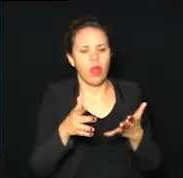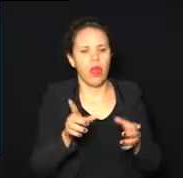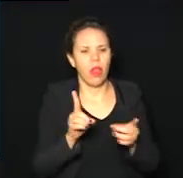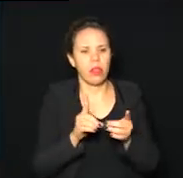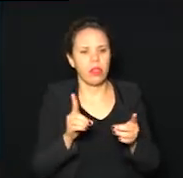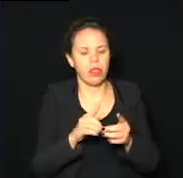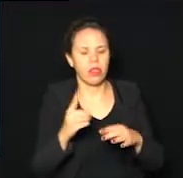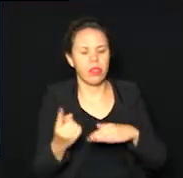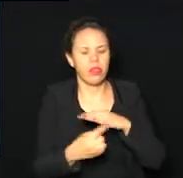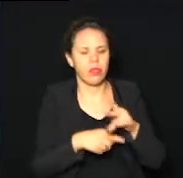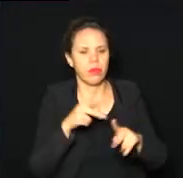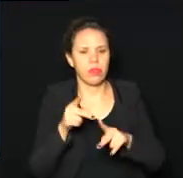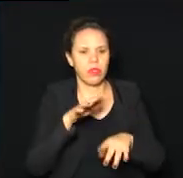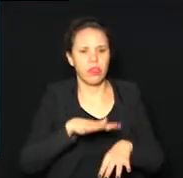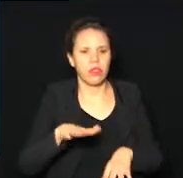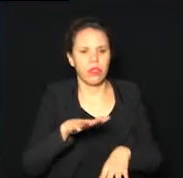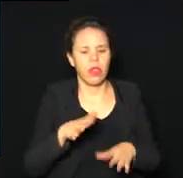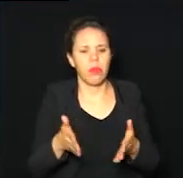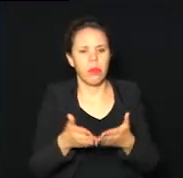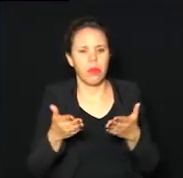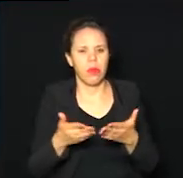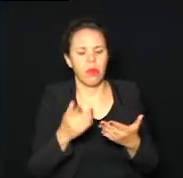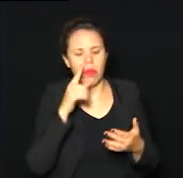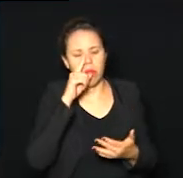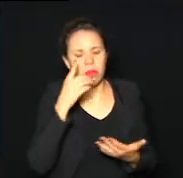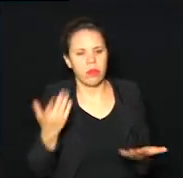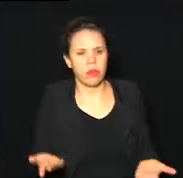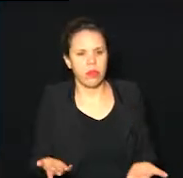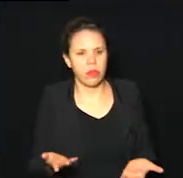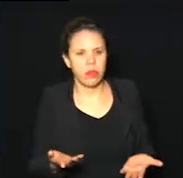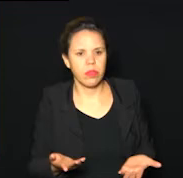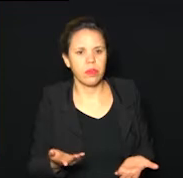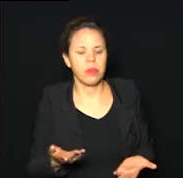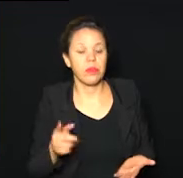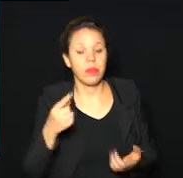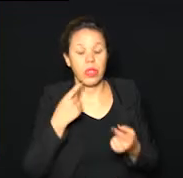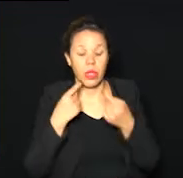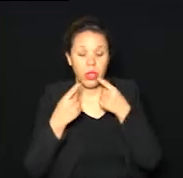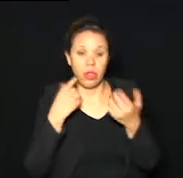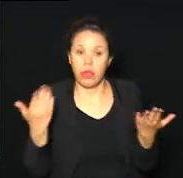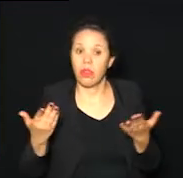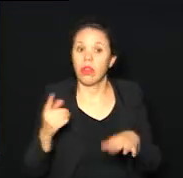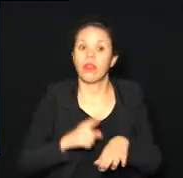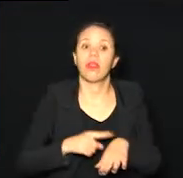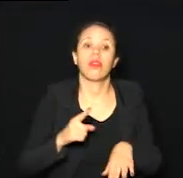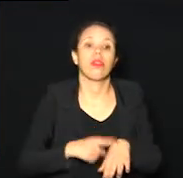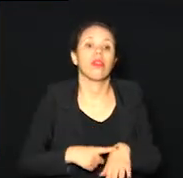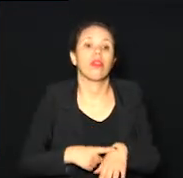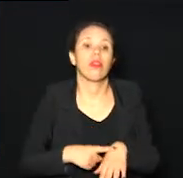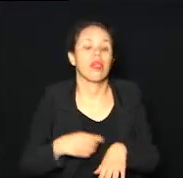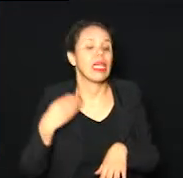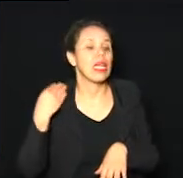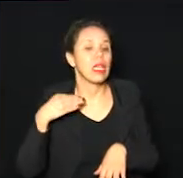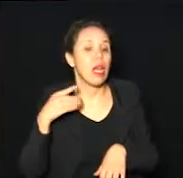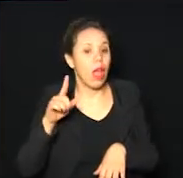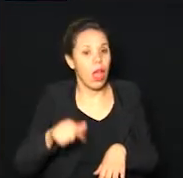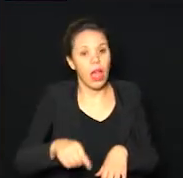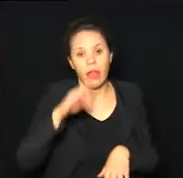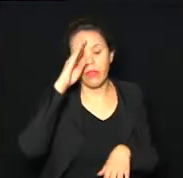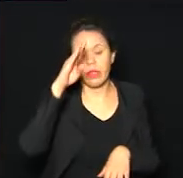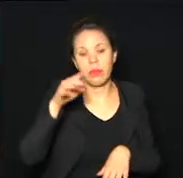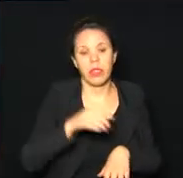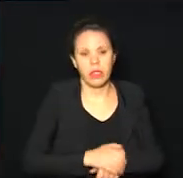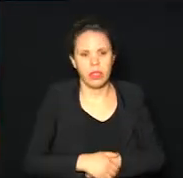a comunidade em vulnerabilidade. Então, esse diálogo, nesse momento, Mariana, vereadora Mariana, é